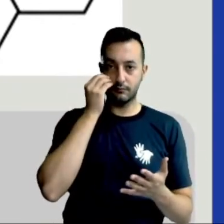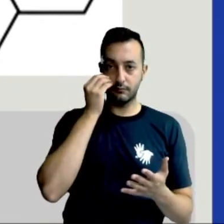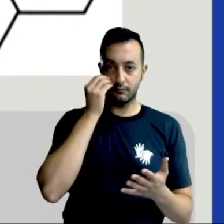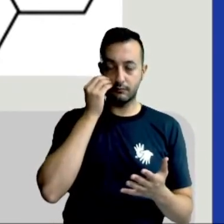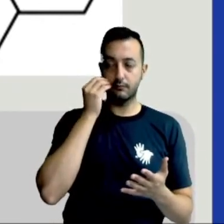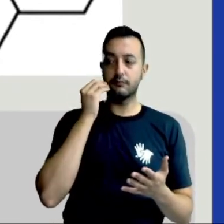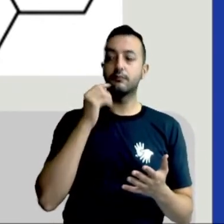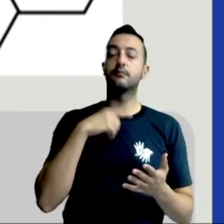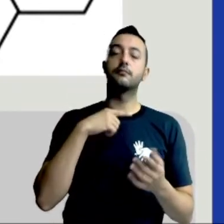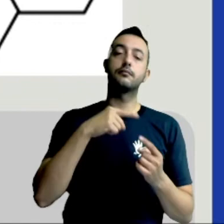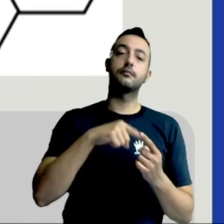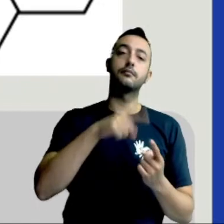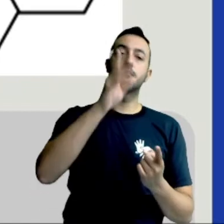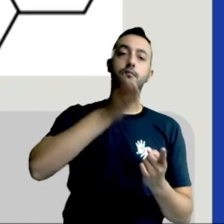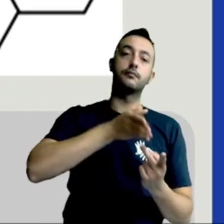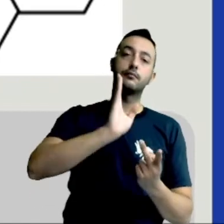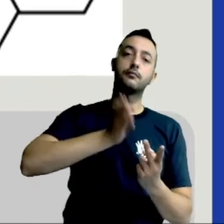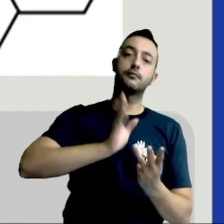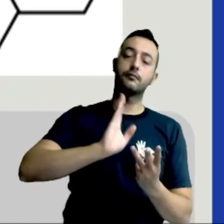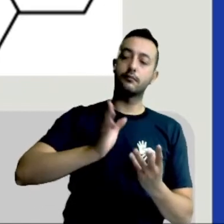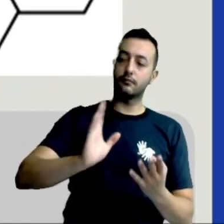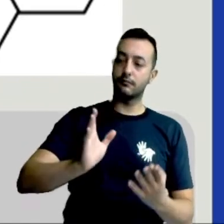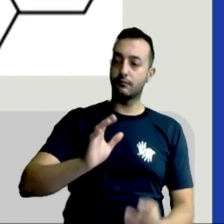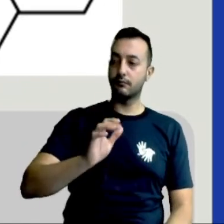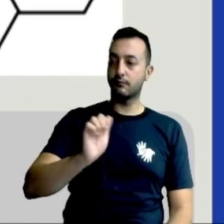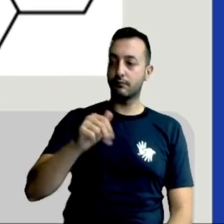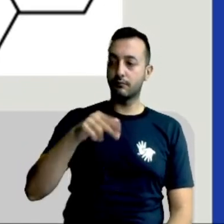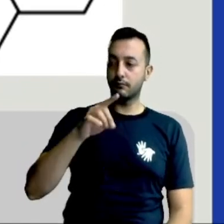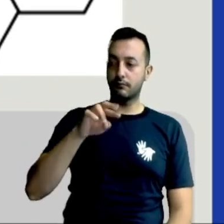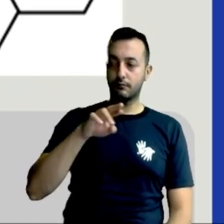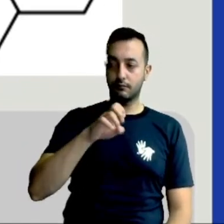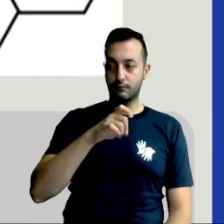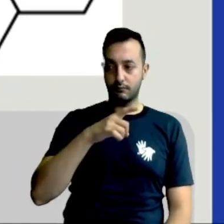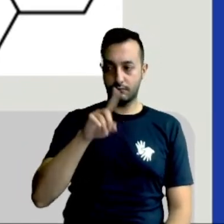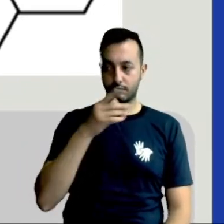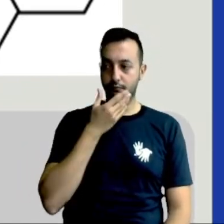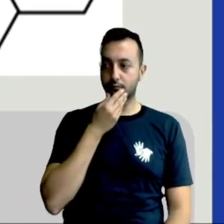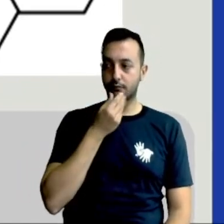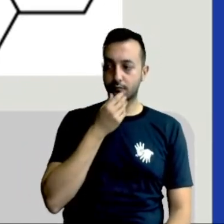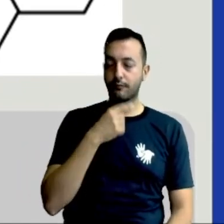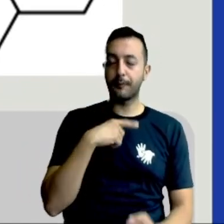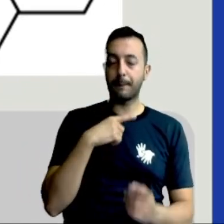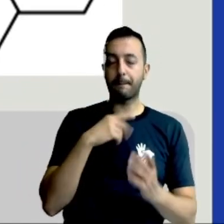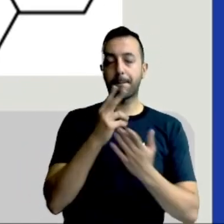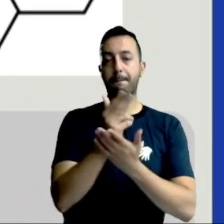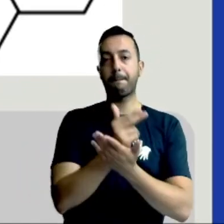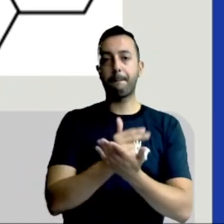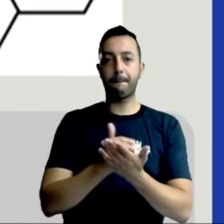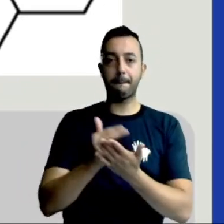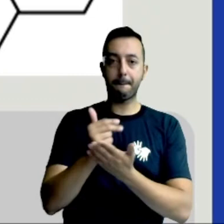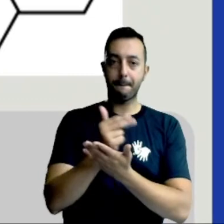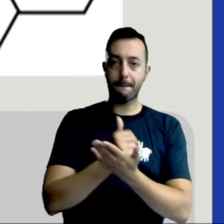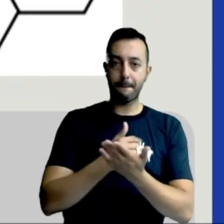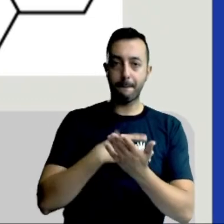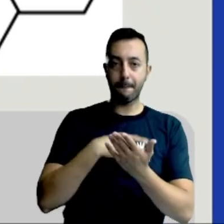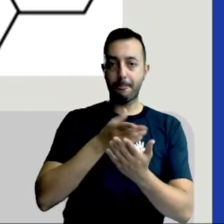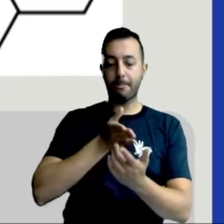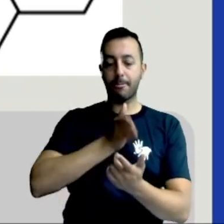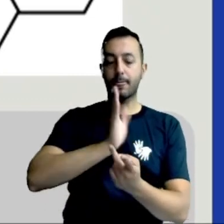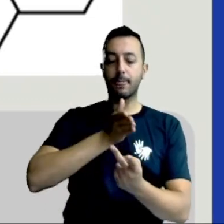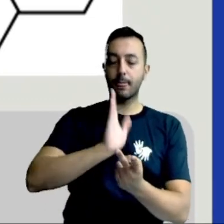relação a diagonais. André traçou todas as diagonais da figura representada